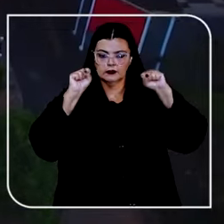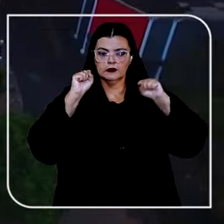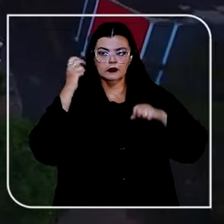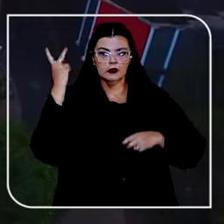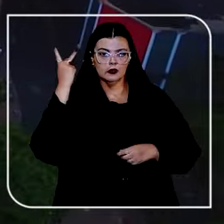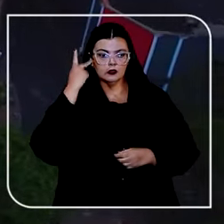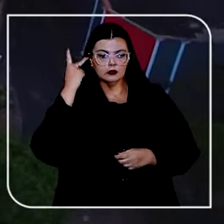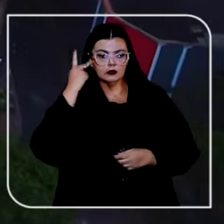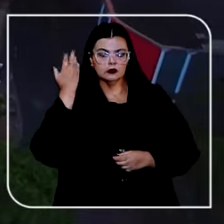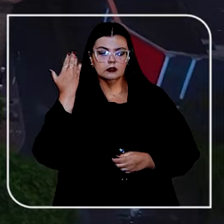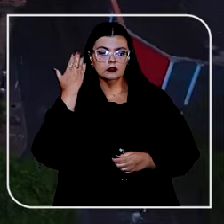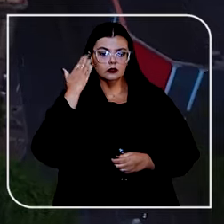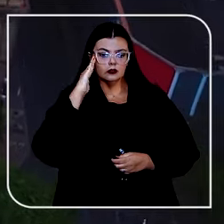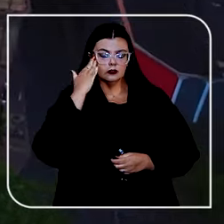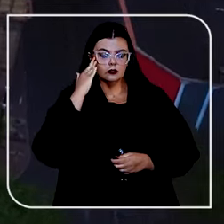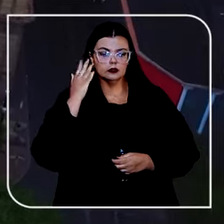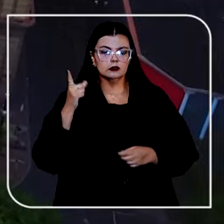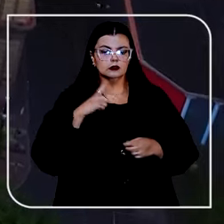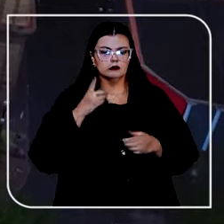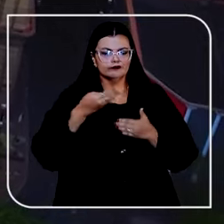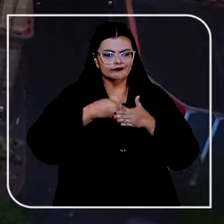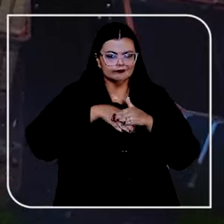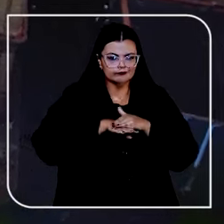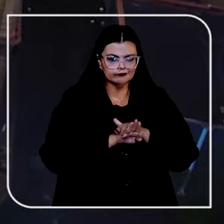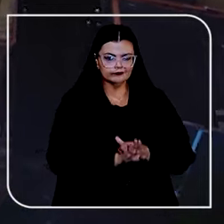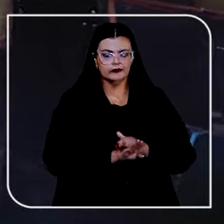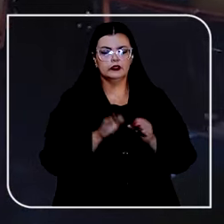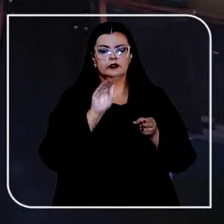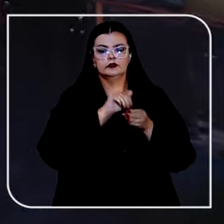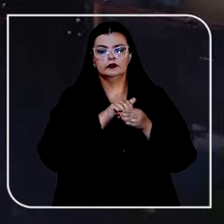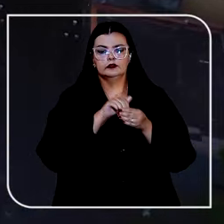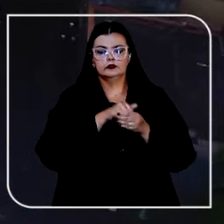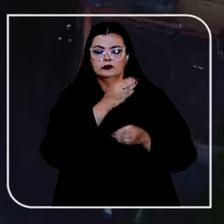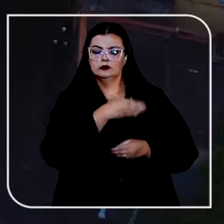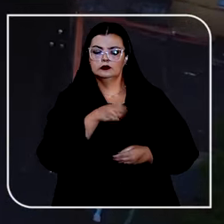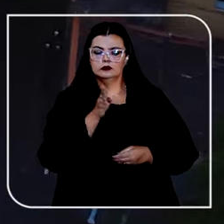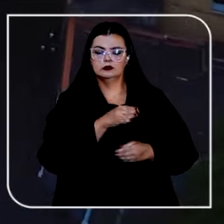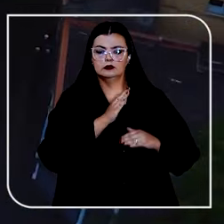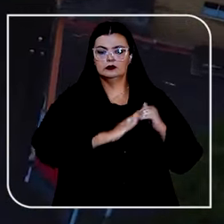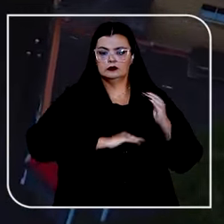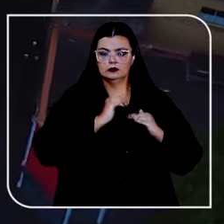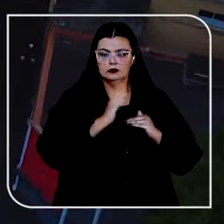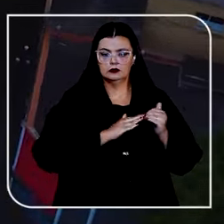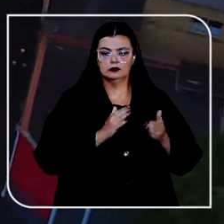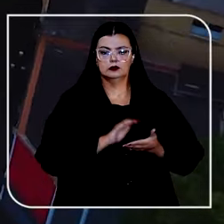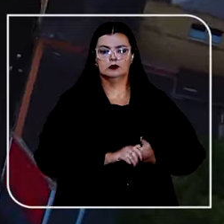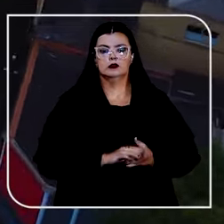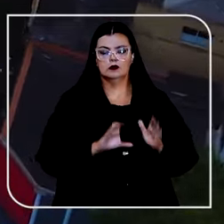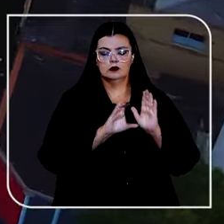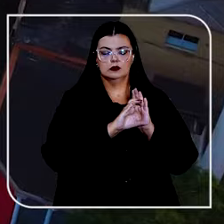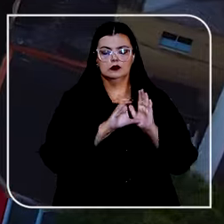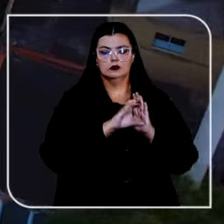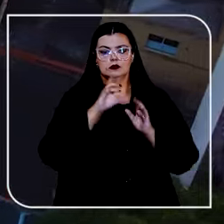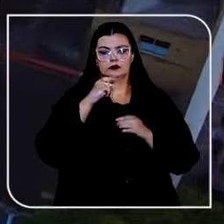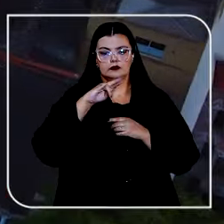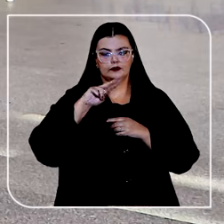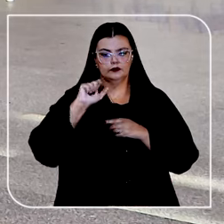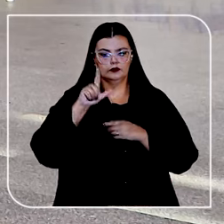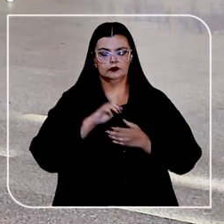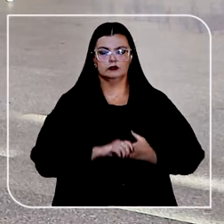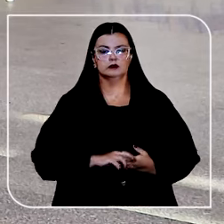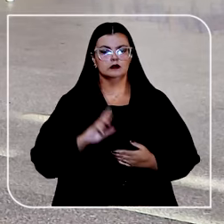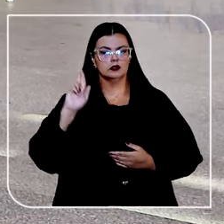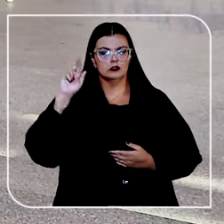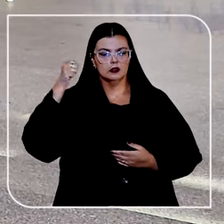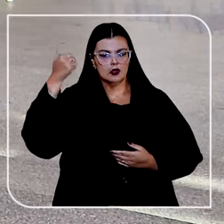Paulista entendeu que houve vício do voto O que causa a nulidade do ato segundo o código civil